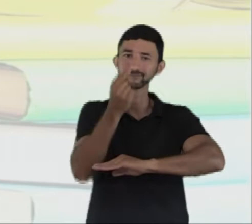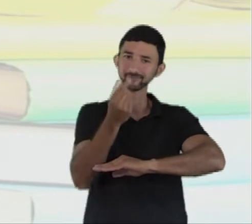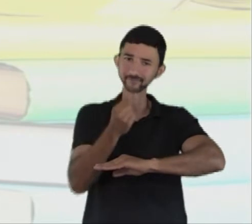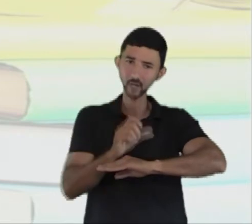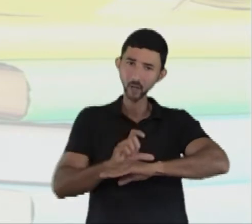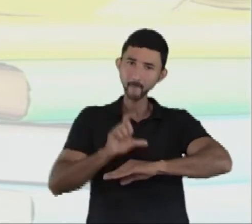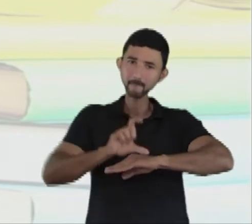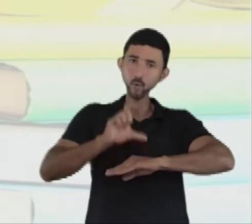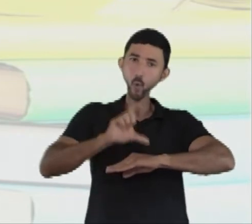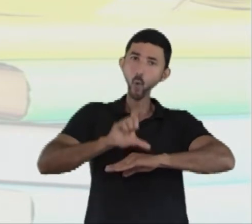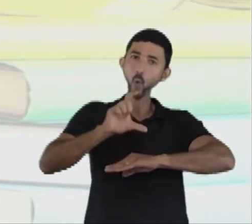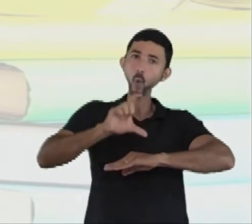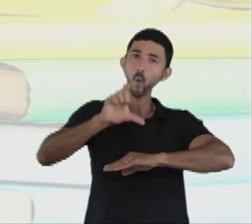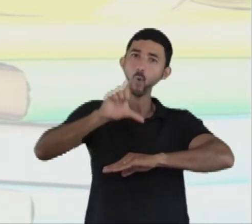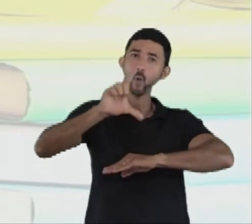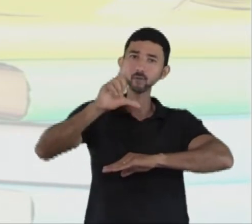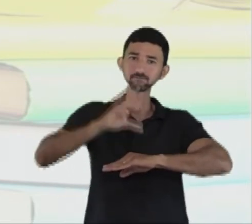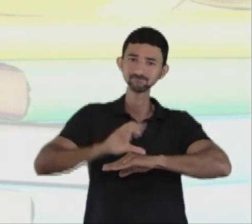esse lucro vai ser gerado com base